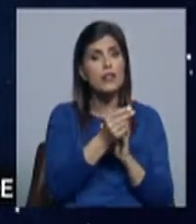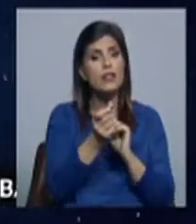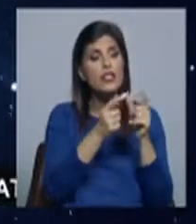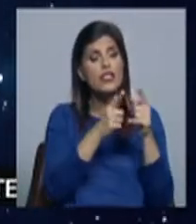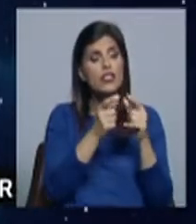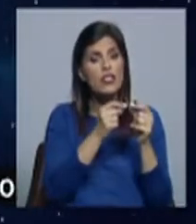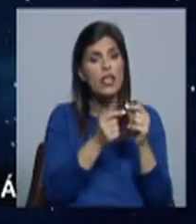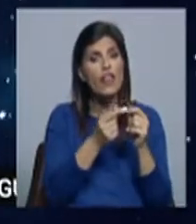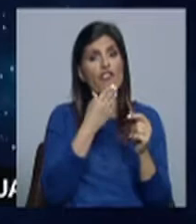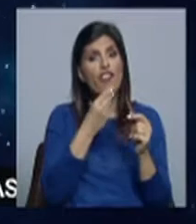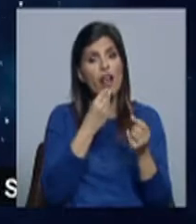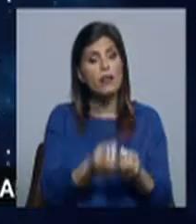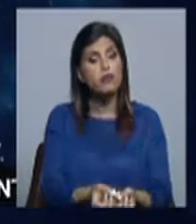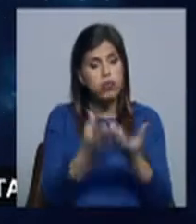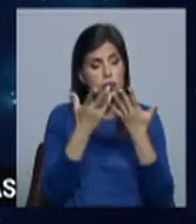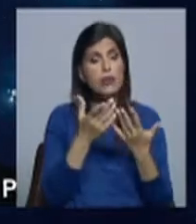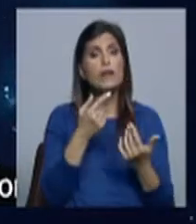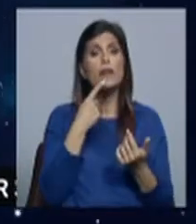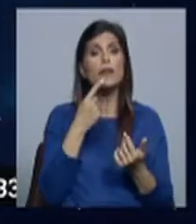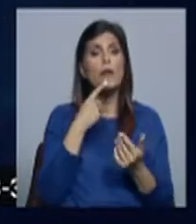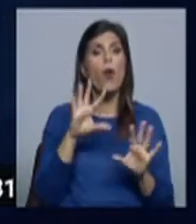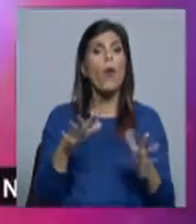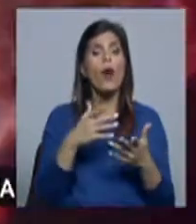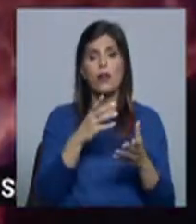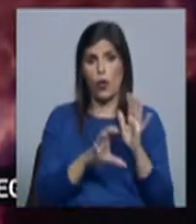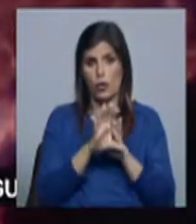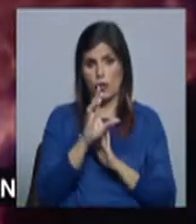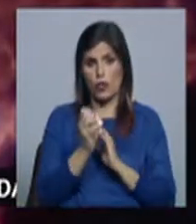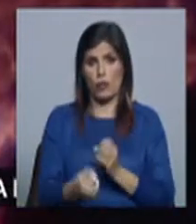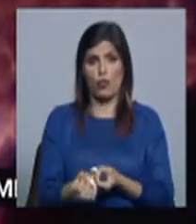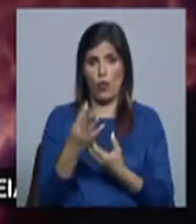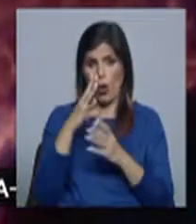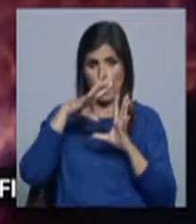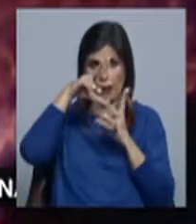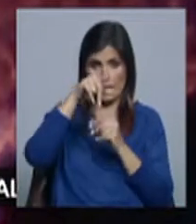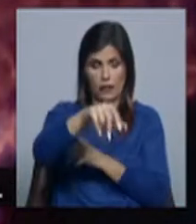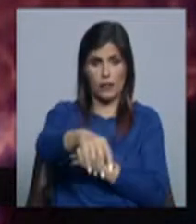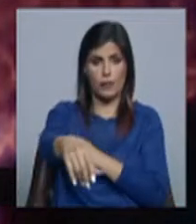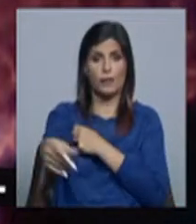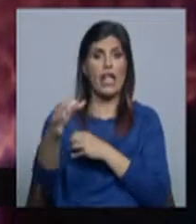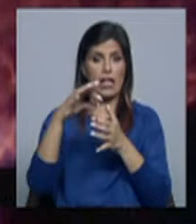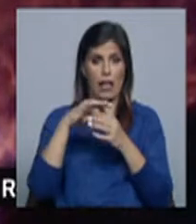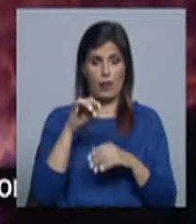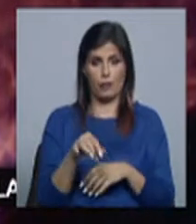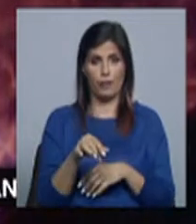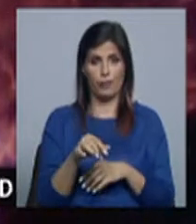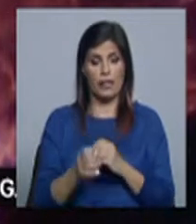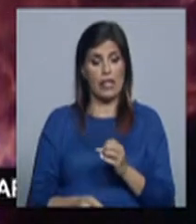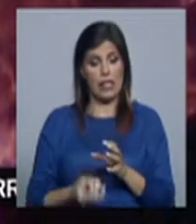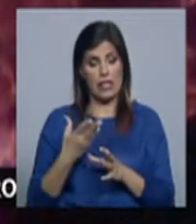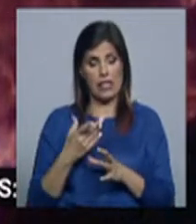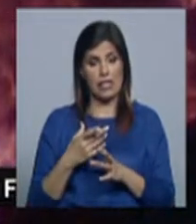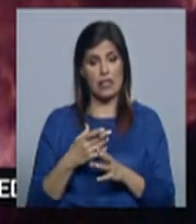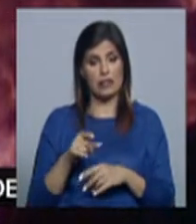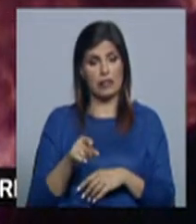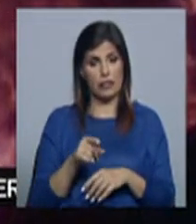portanto, perceber quando é que nós temos condições para o aparecimento desses planetas está intimamente relacionado, então, com a criação destes campos de detritos.